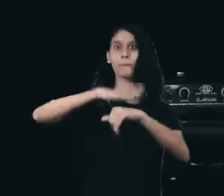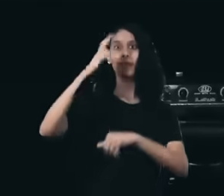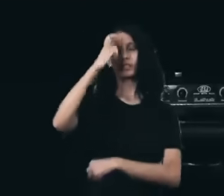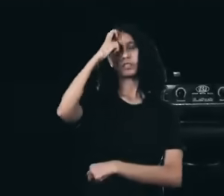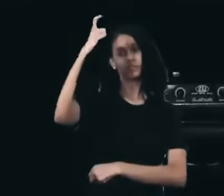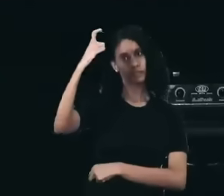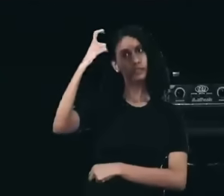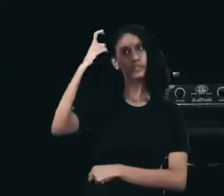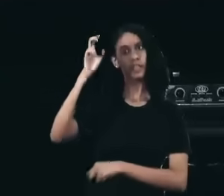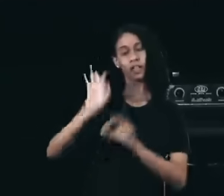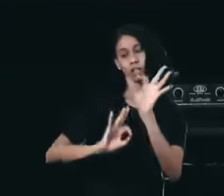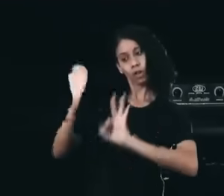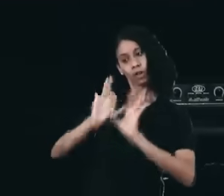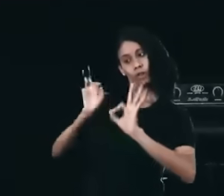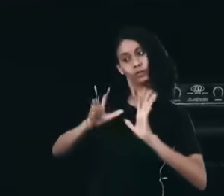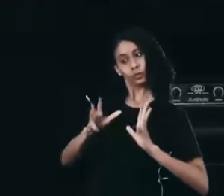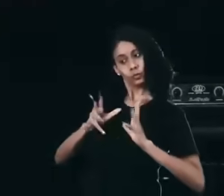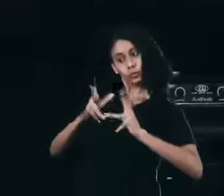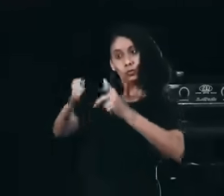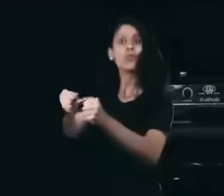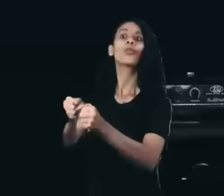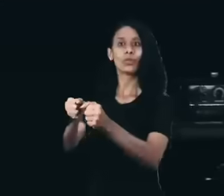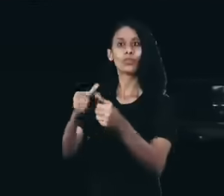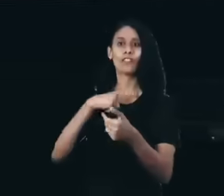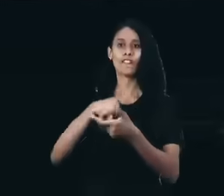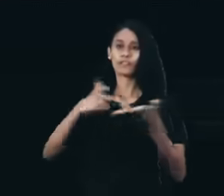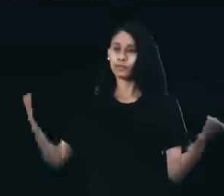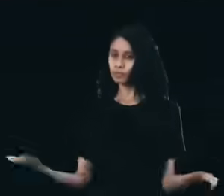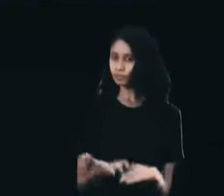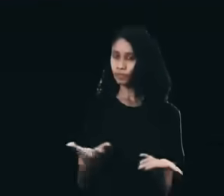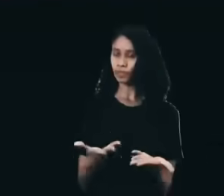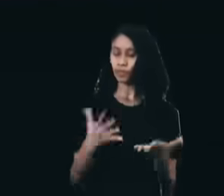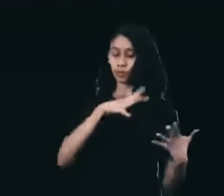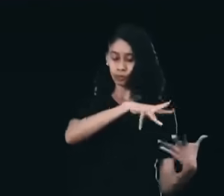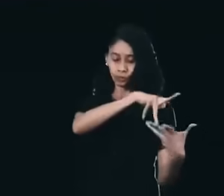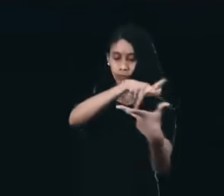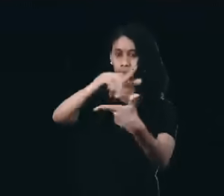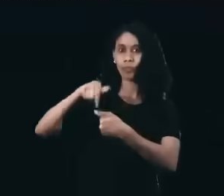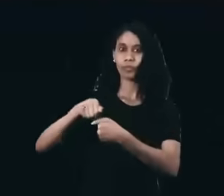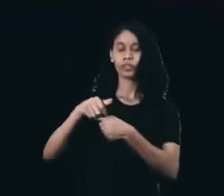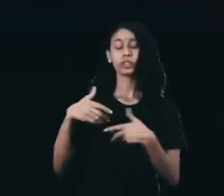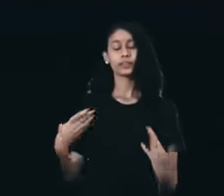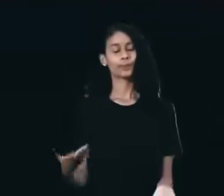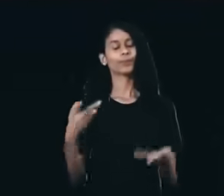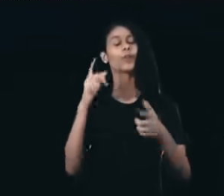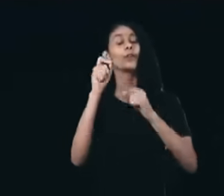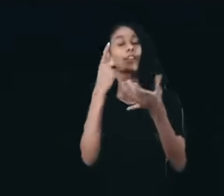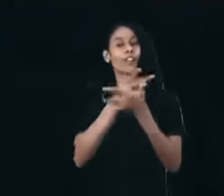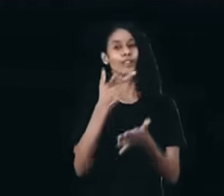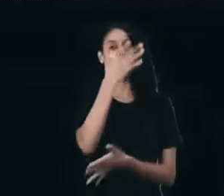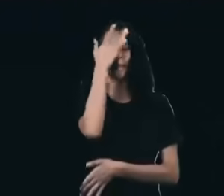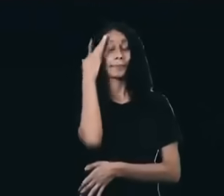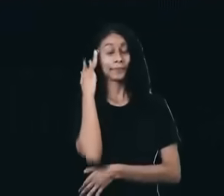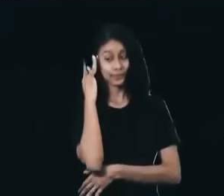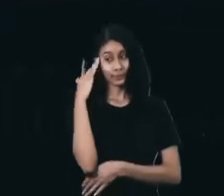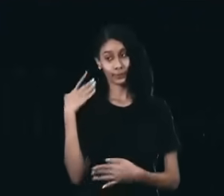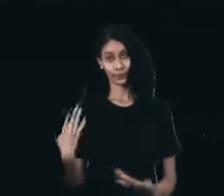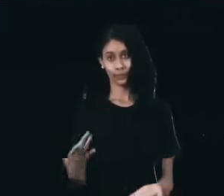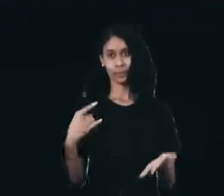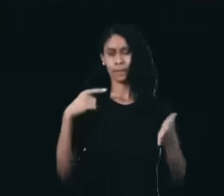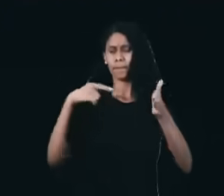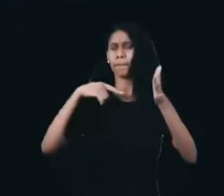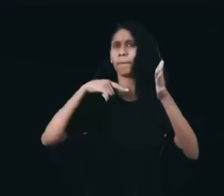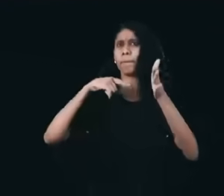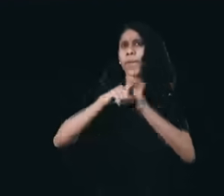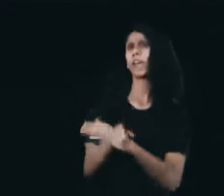inteligente, mais preparado, que formou tudo que existe no universo. Infelizmente, muitas pessoas se